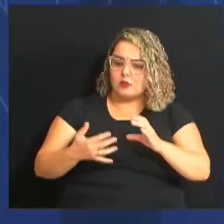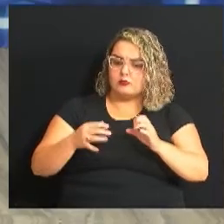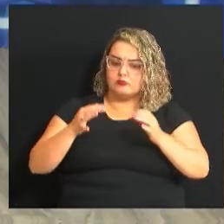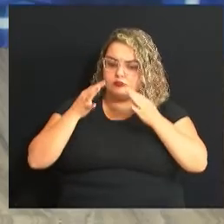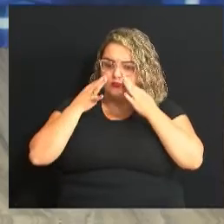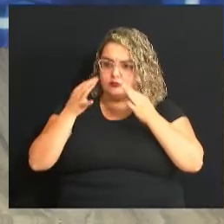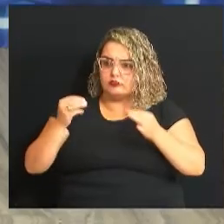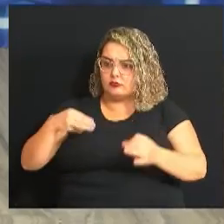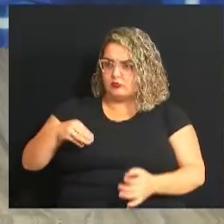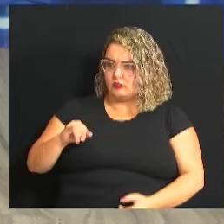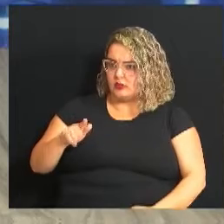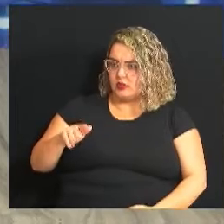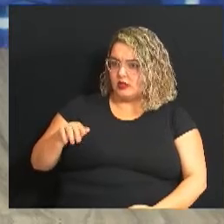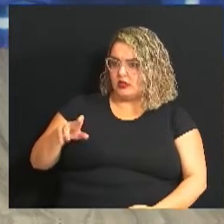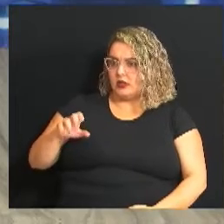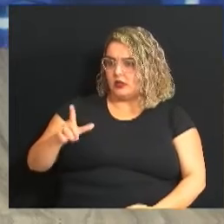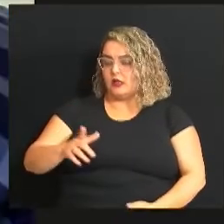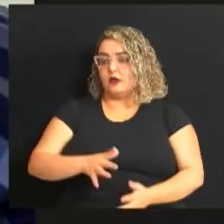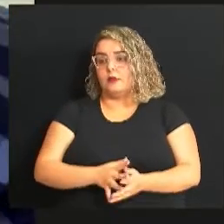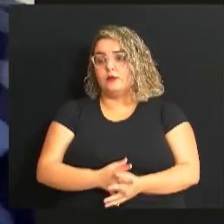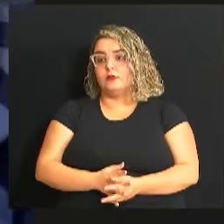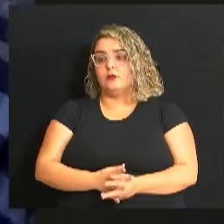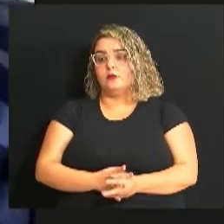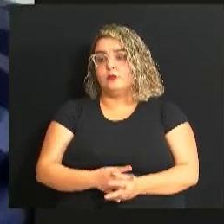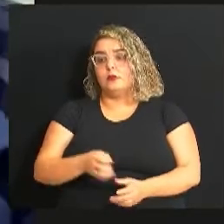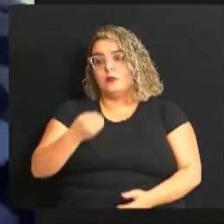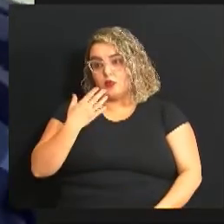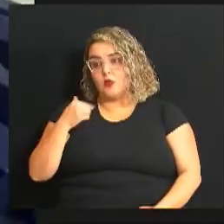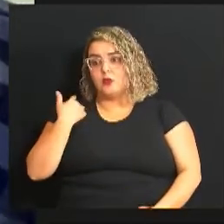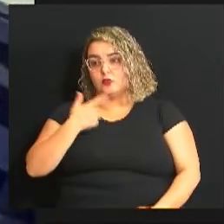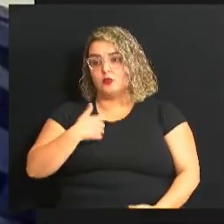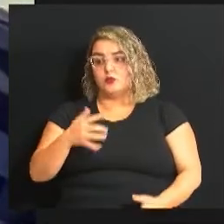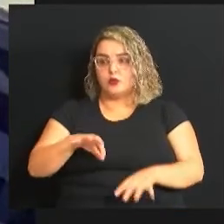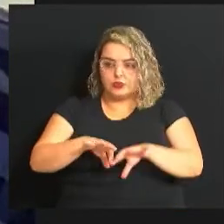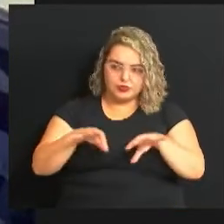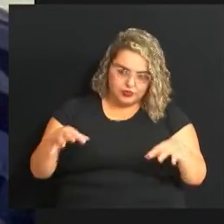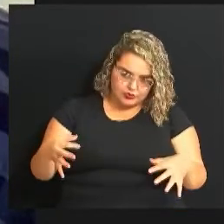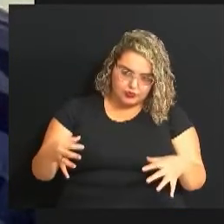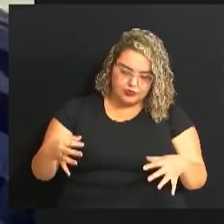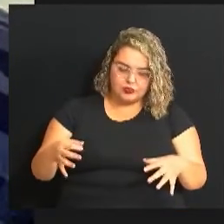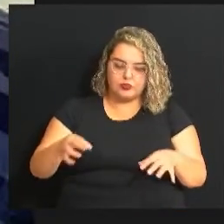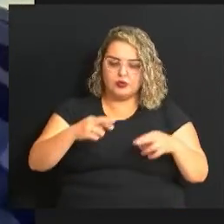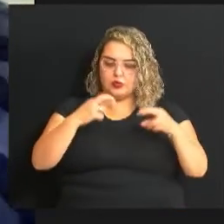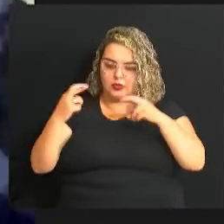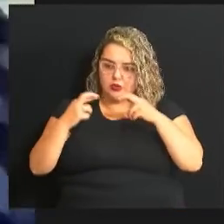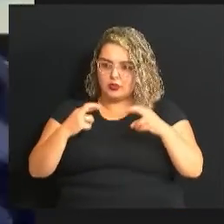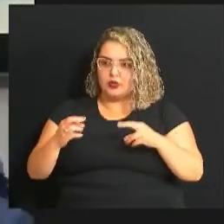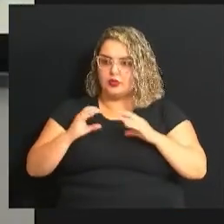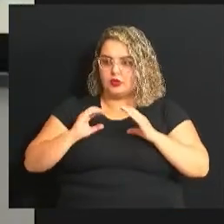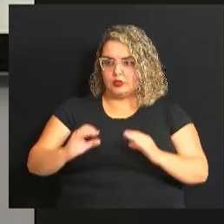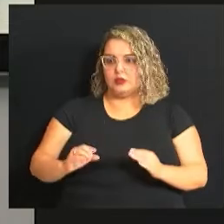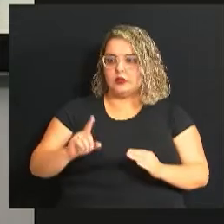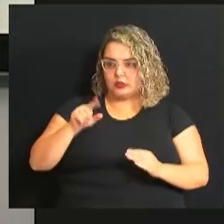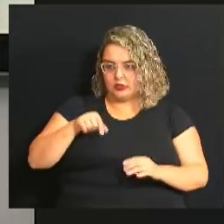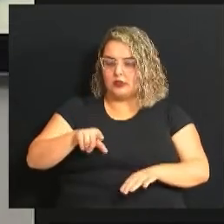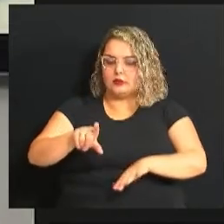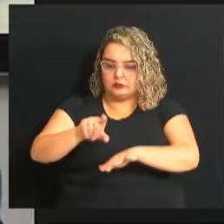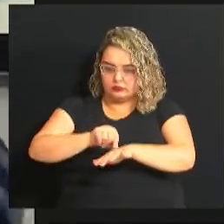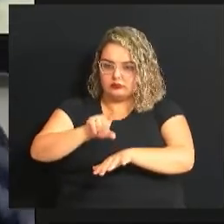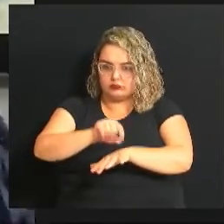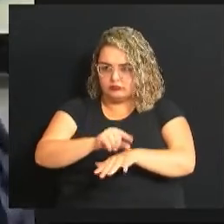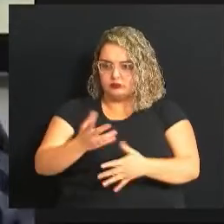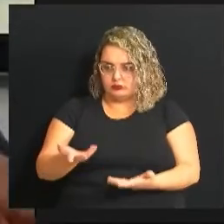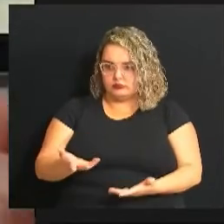Miguel? Muito bom, Gabriel. A gente divide, na análise de comportamento, que é a abordagem que eu sigo, o comportamento em